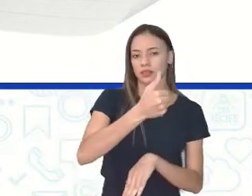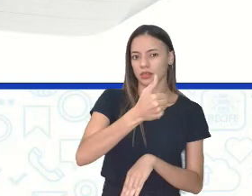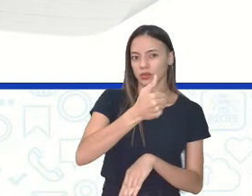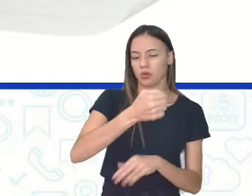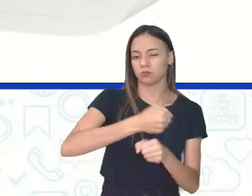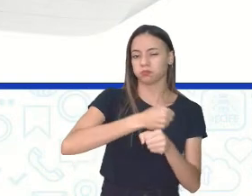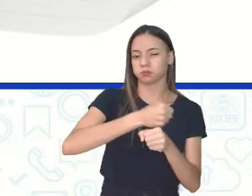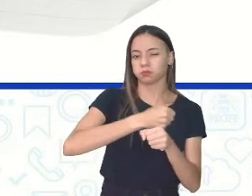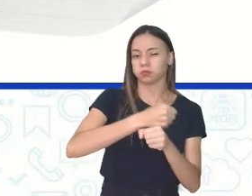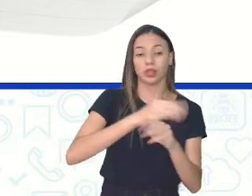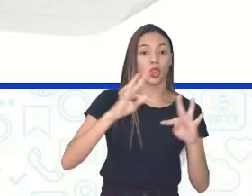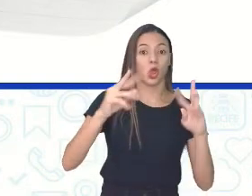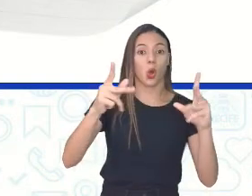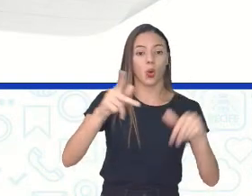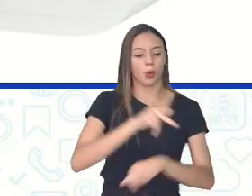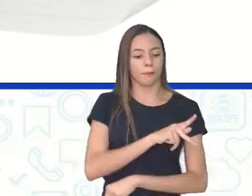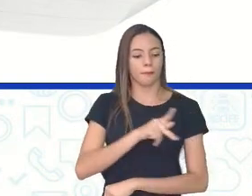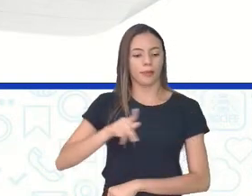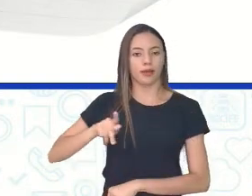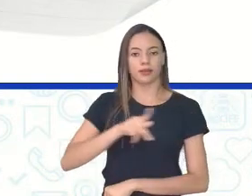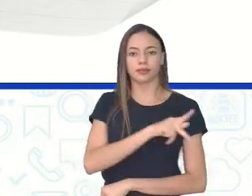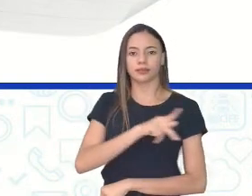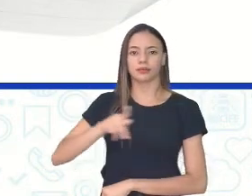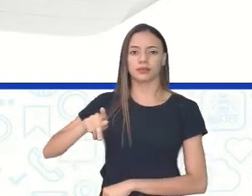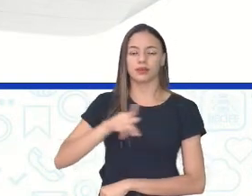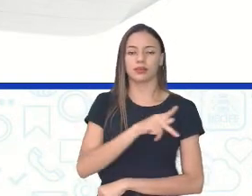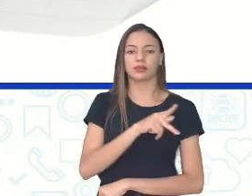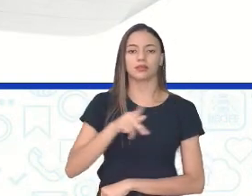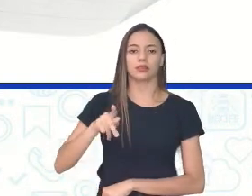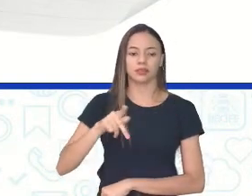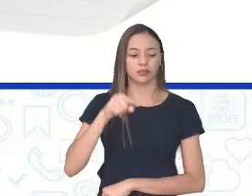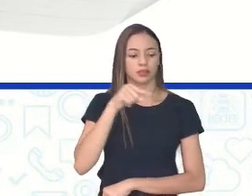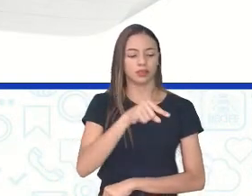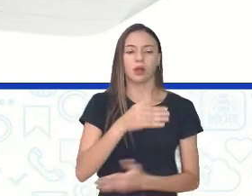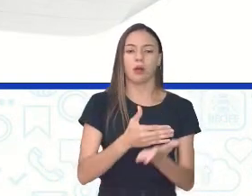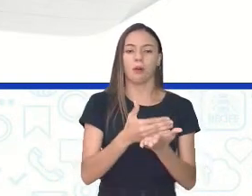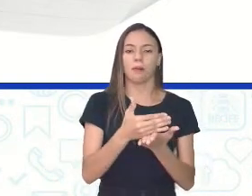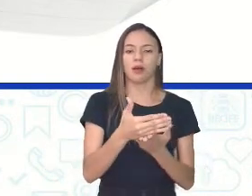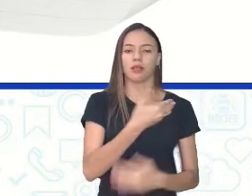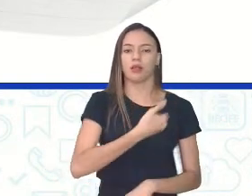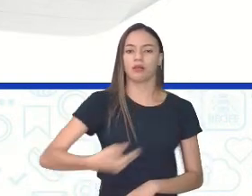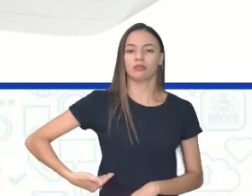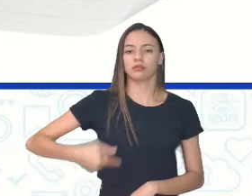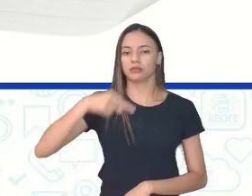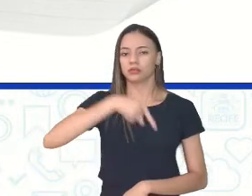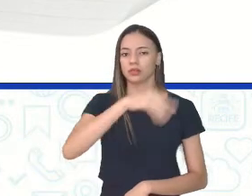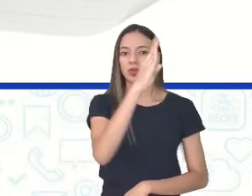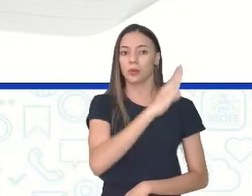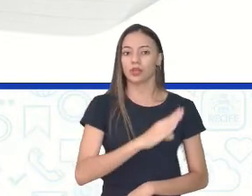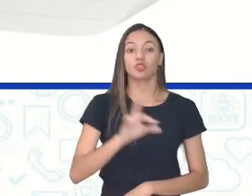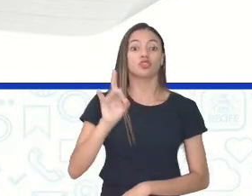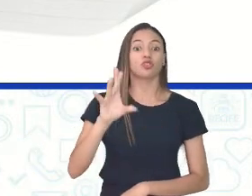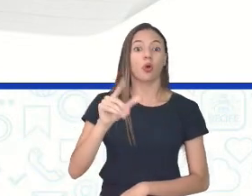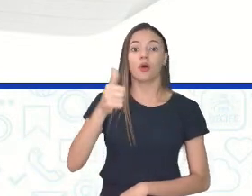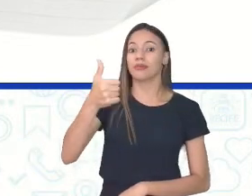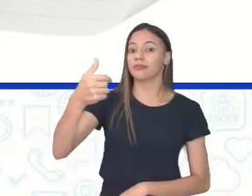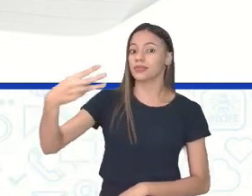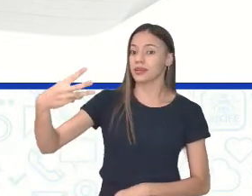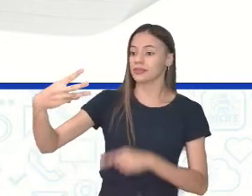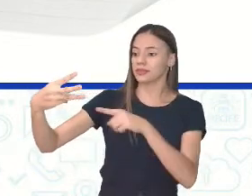de todos os presidentes que passaram, né, pelo governo, né, no Brasil, apenas